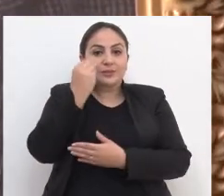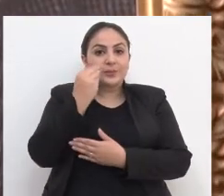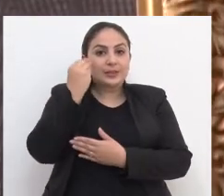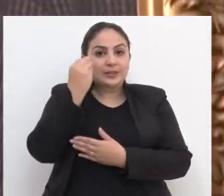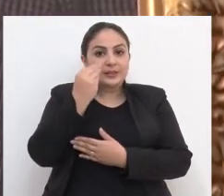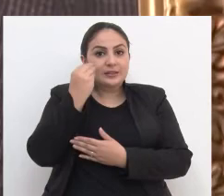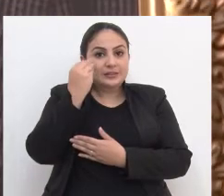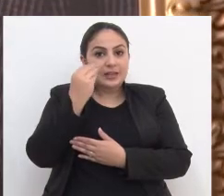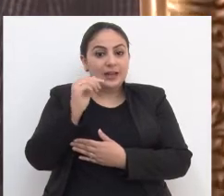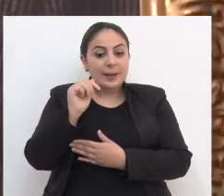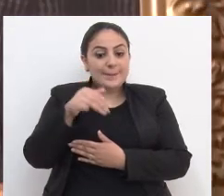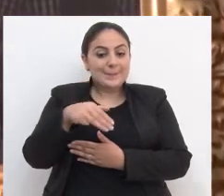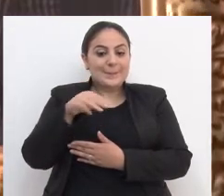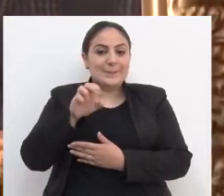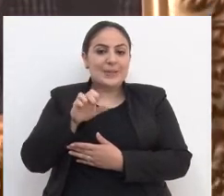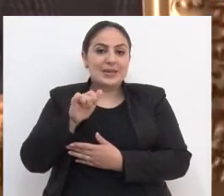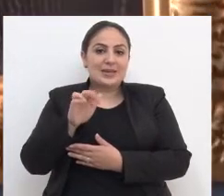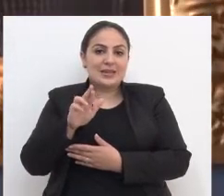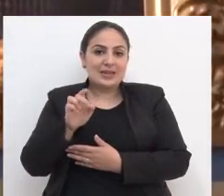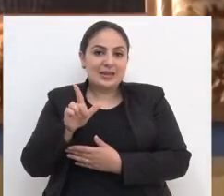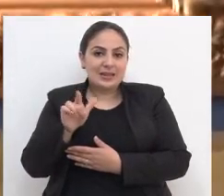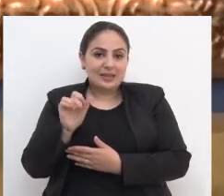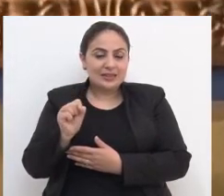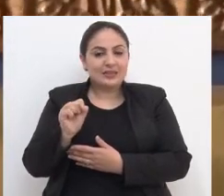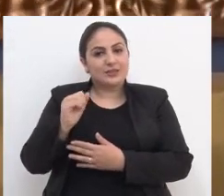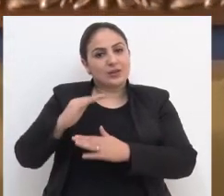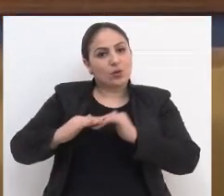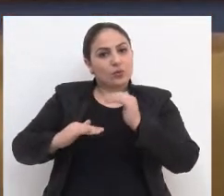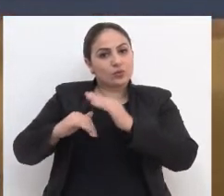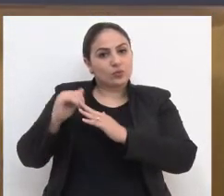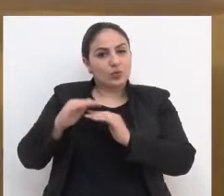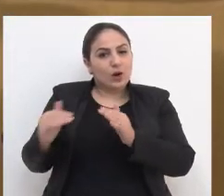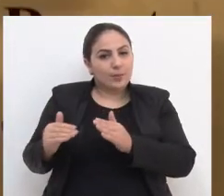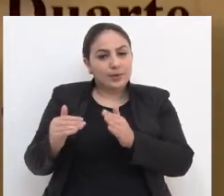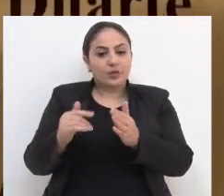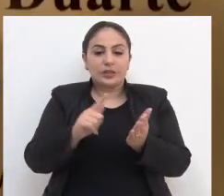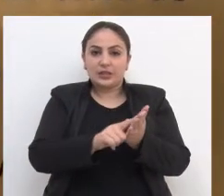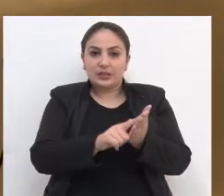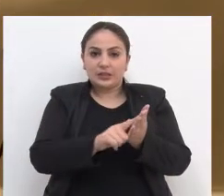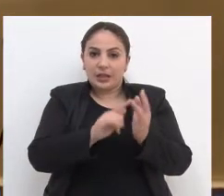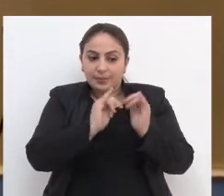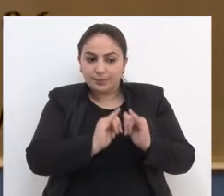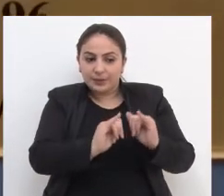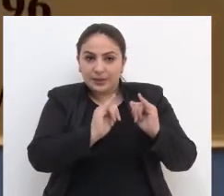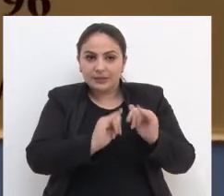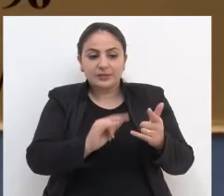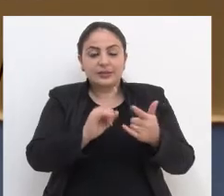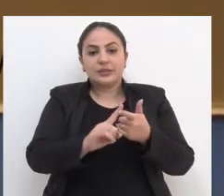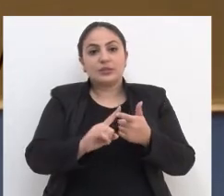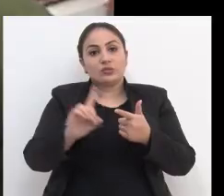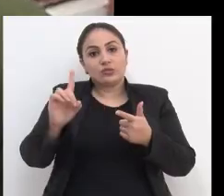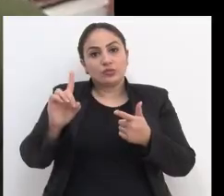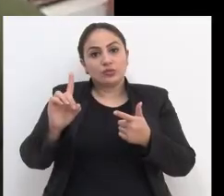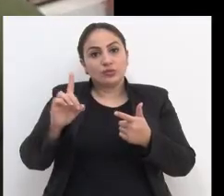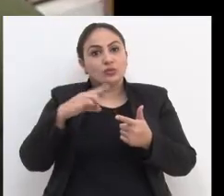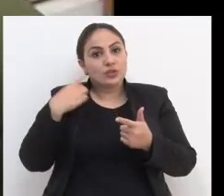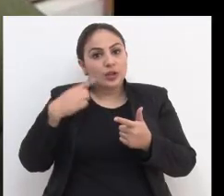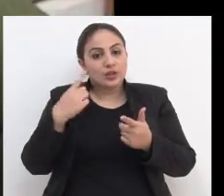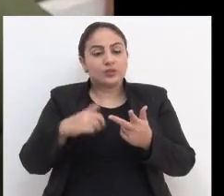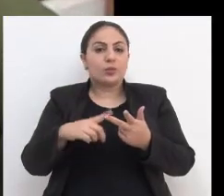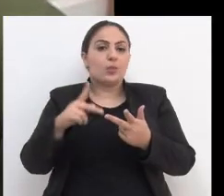Antônio Augusto Meirelles Duarte construiu sua trajetória na imprensa, no direito e na política.